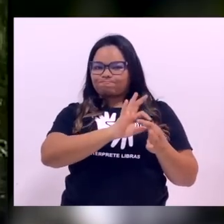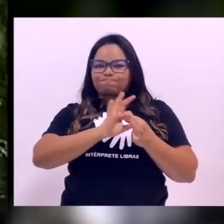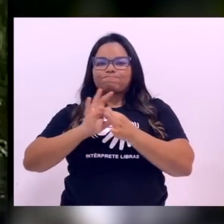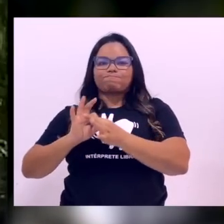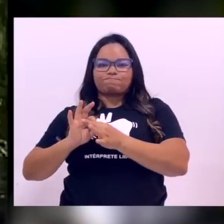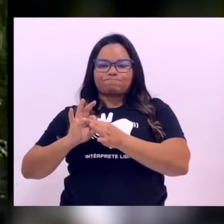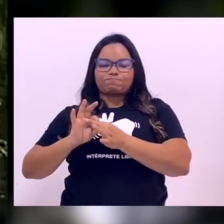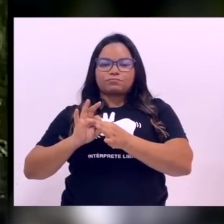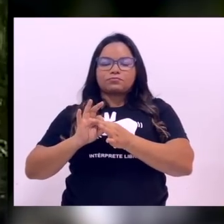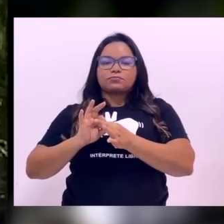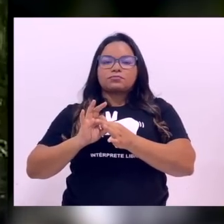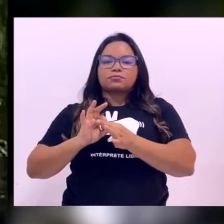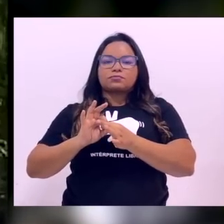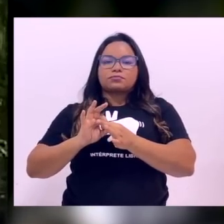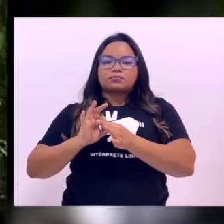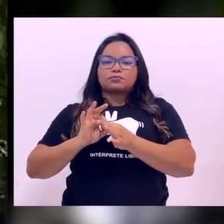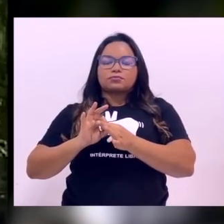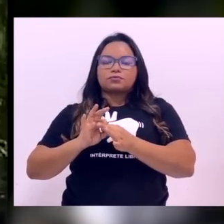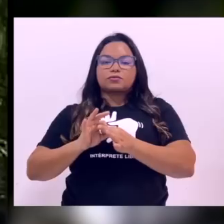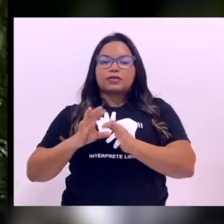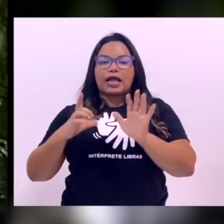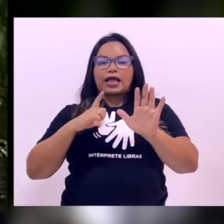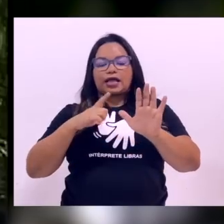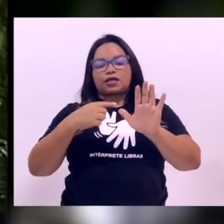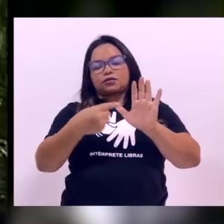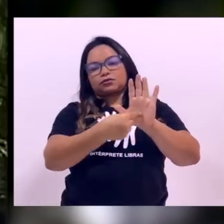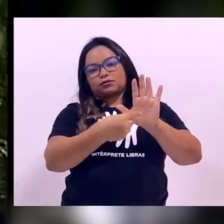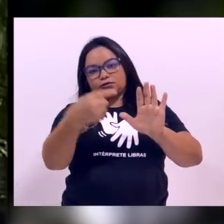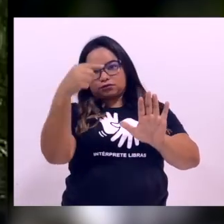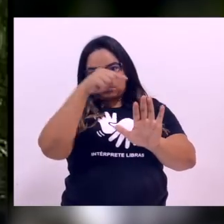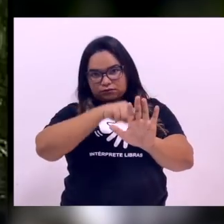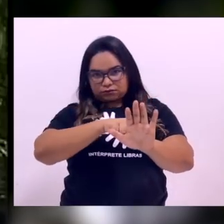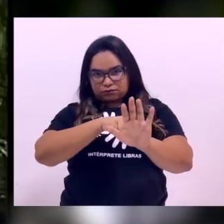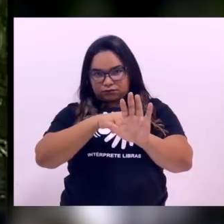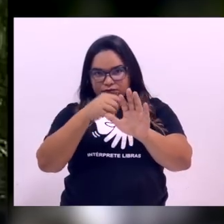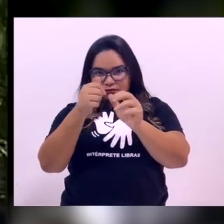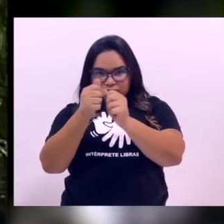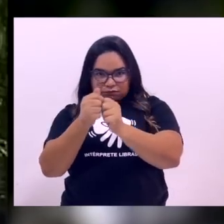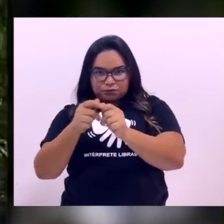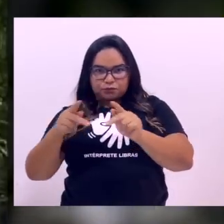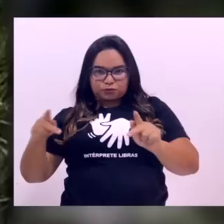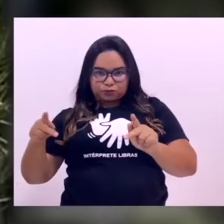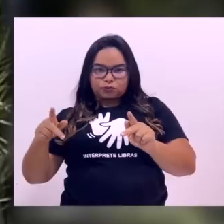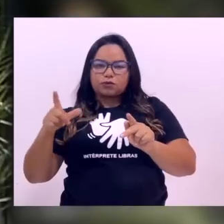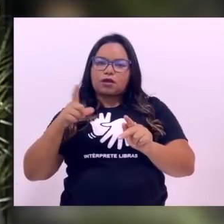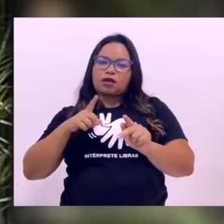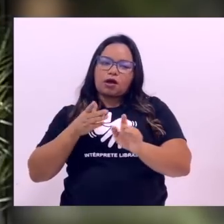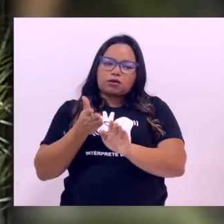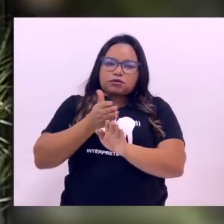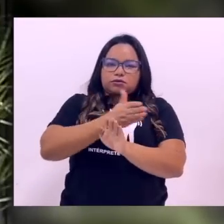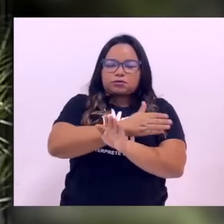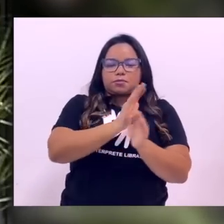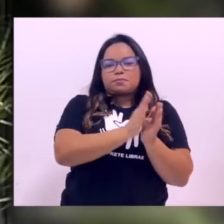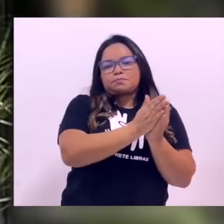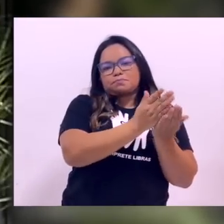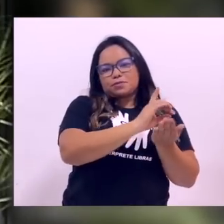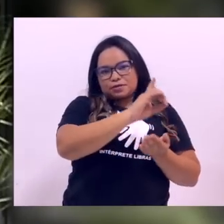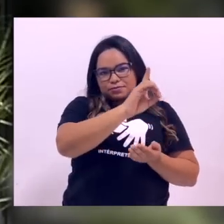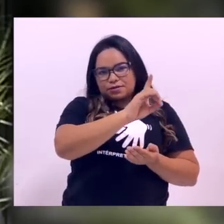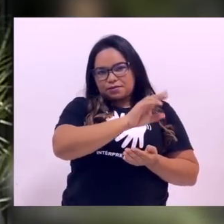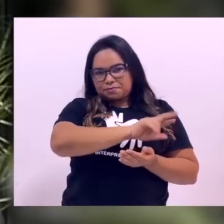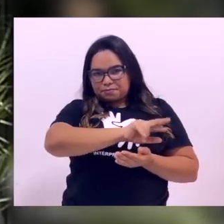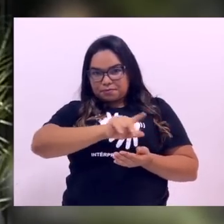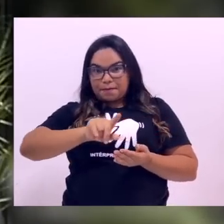O simbolismo que nós encontramos no livro de Apocalipse é, de fato, tomado emprestado da Bíblia inteira. Mas